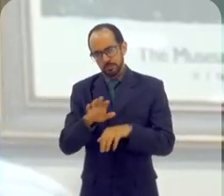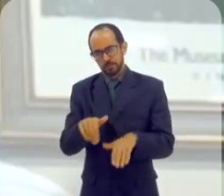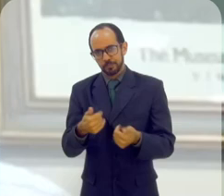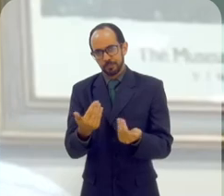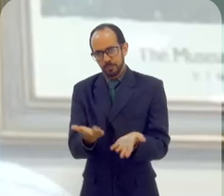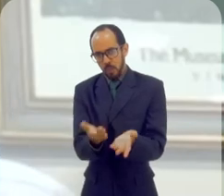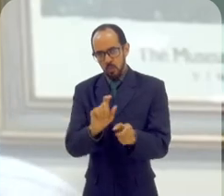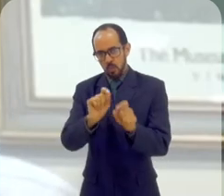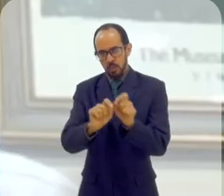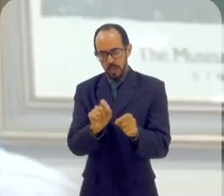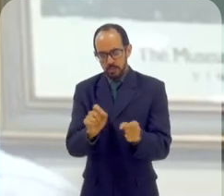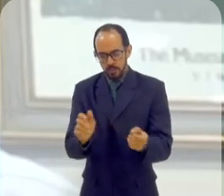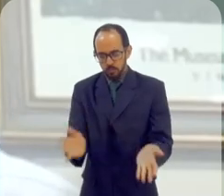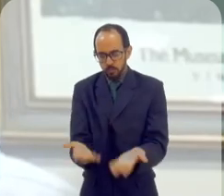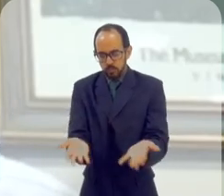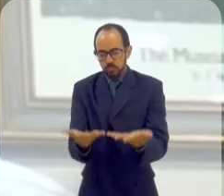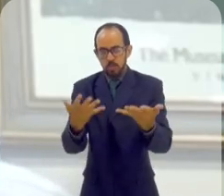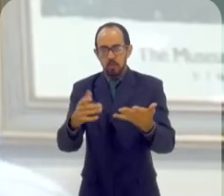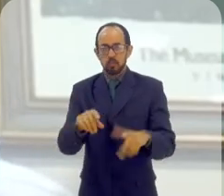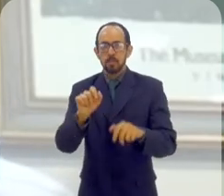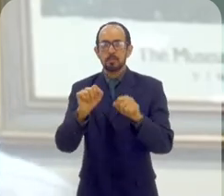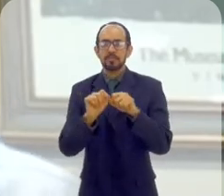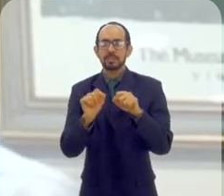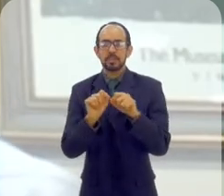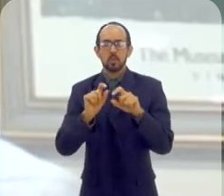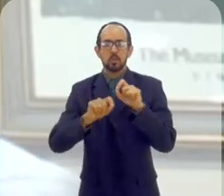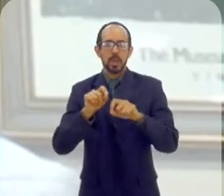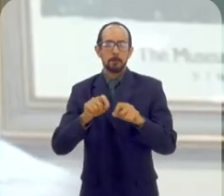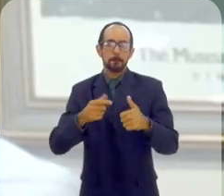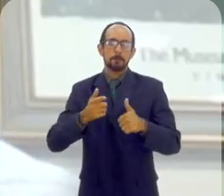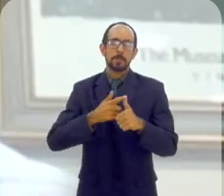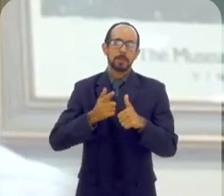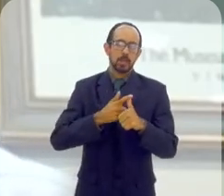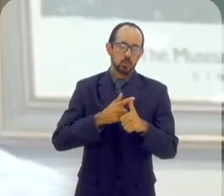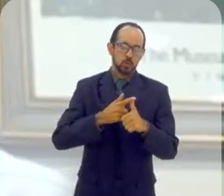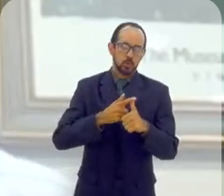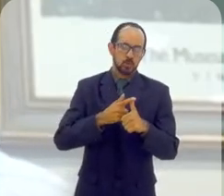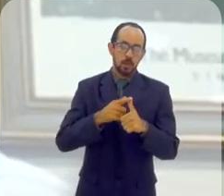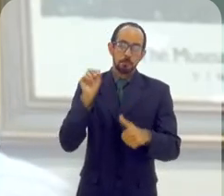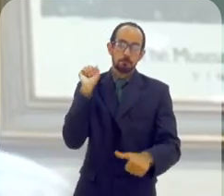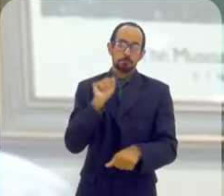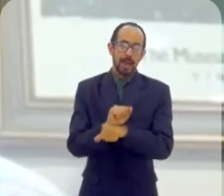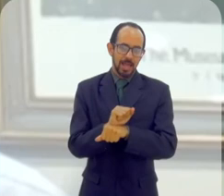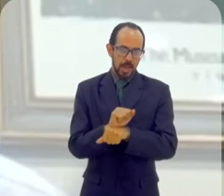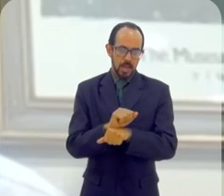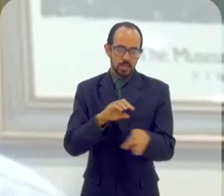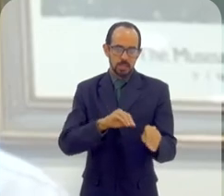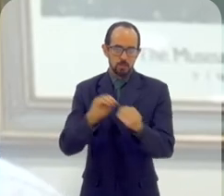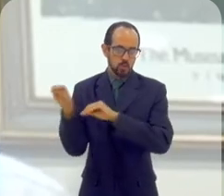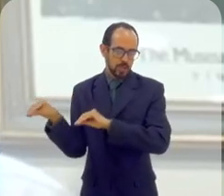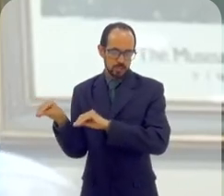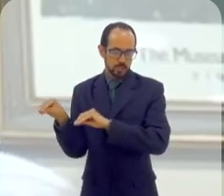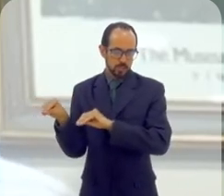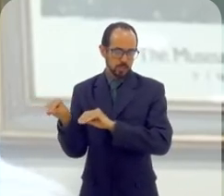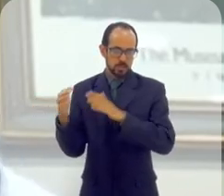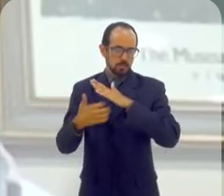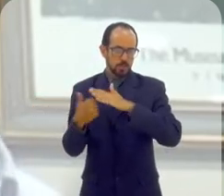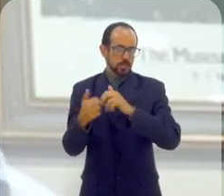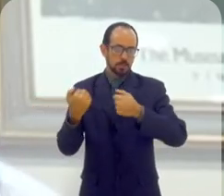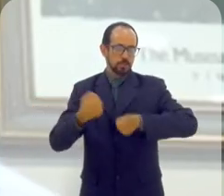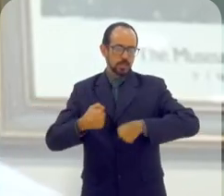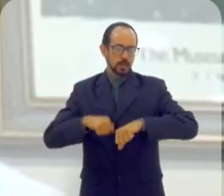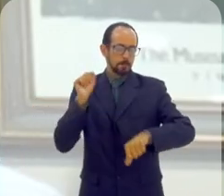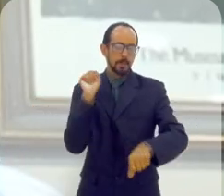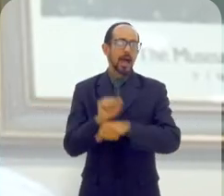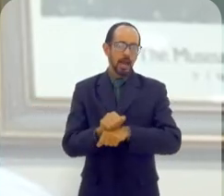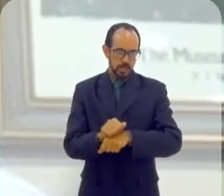Santo Então esse sentido foram só dá para condições primeiro lugar vamos estancar sangria as empresas têm que